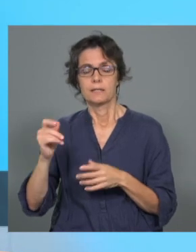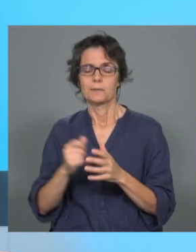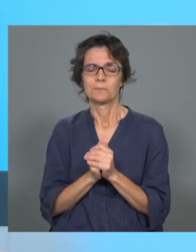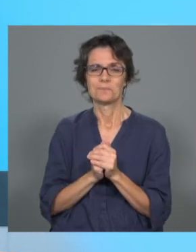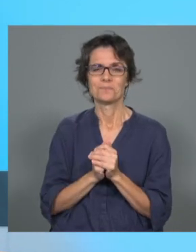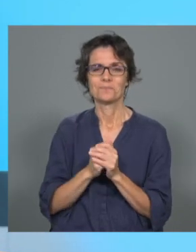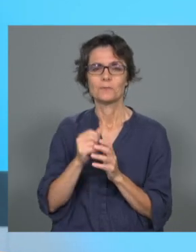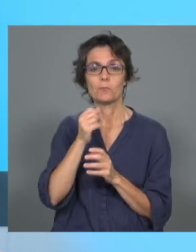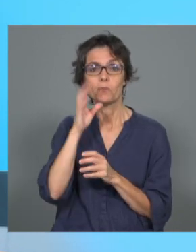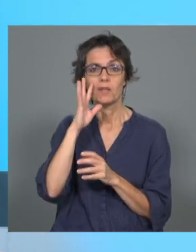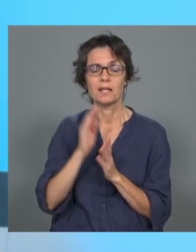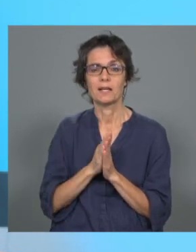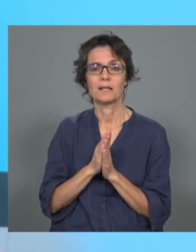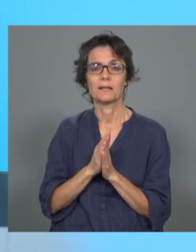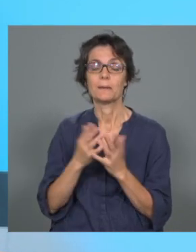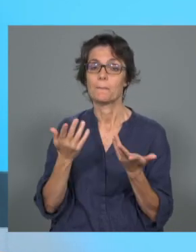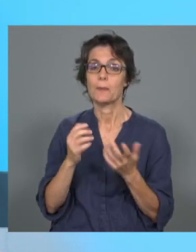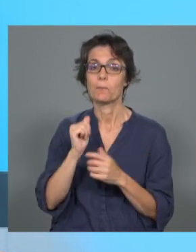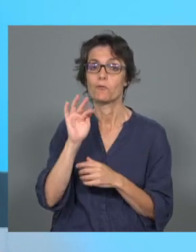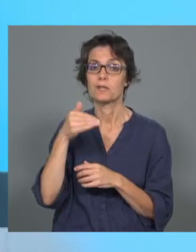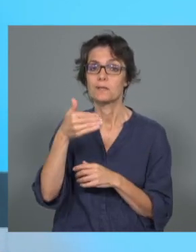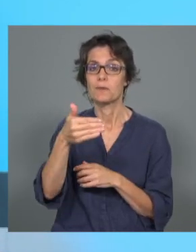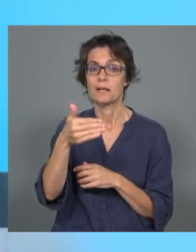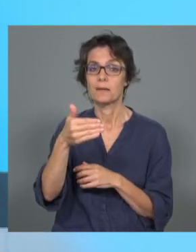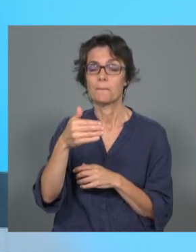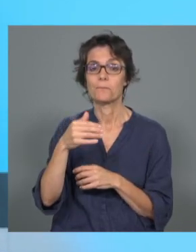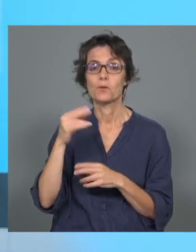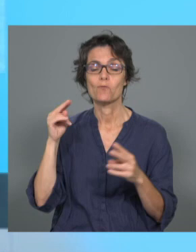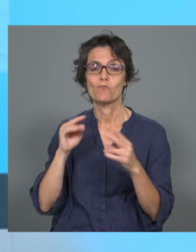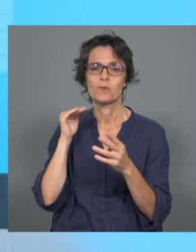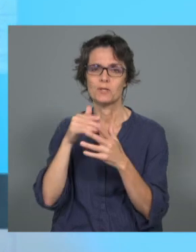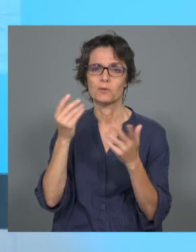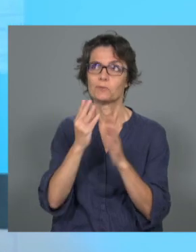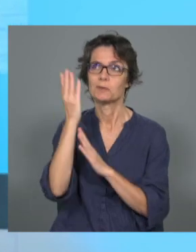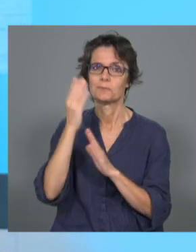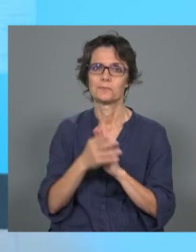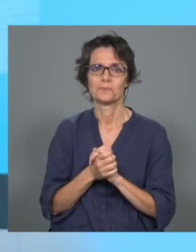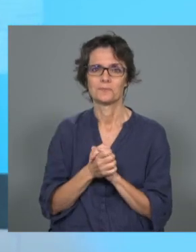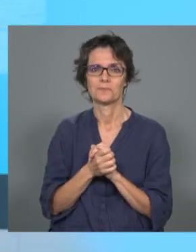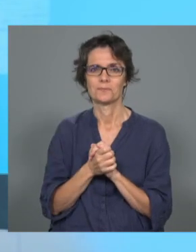desejo-lhe uma ótima tarde. Votos também de um bom fim de semana. Até à próxima segunda-feira, se Deus quiser.